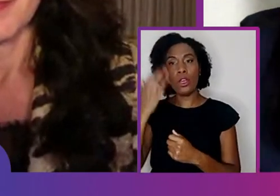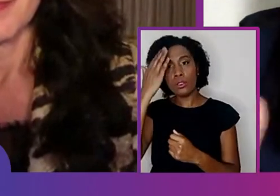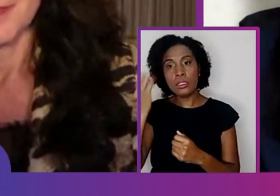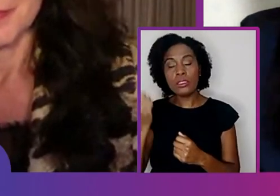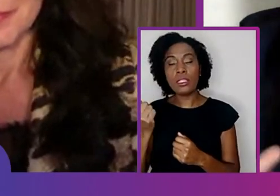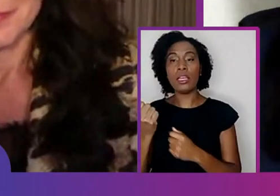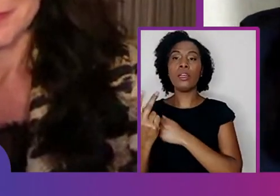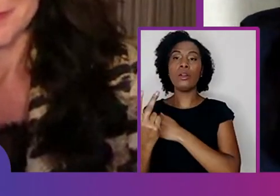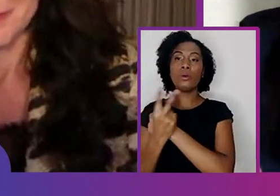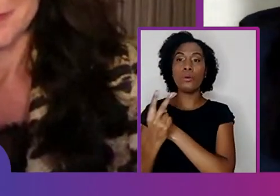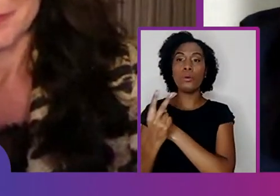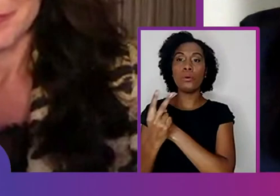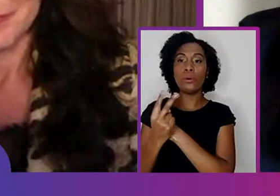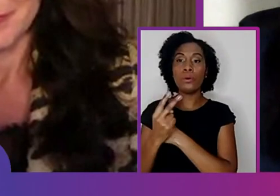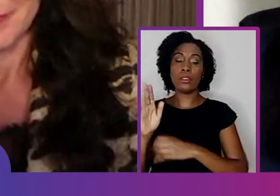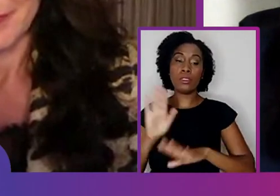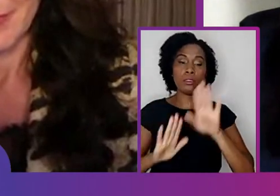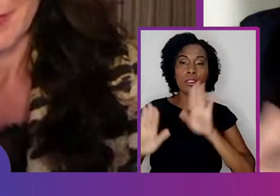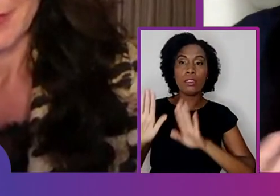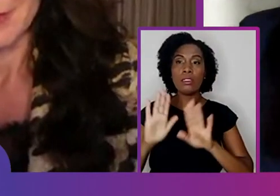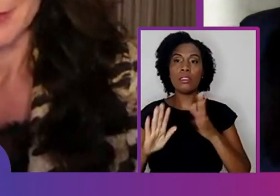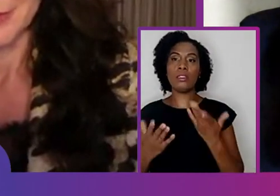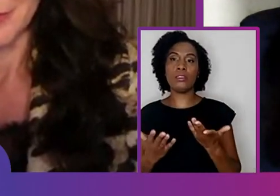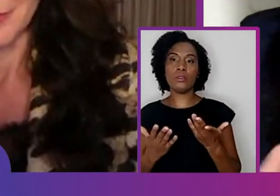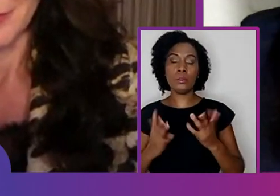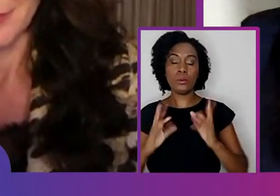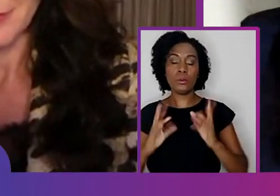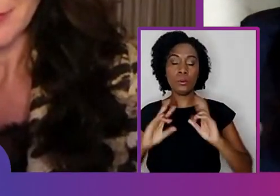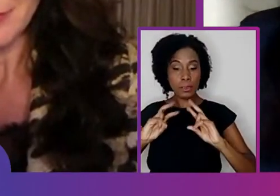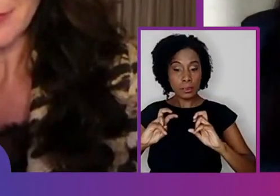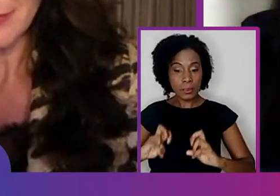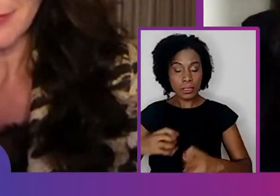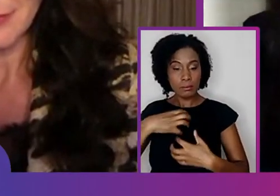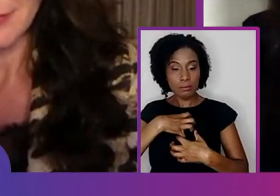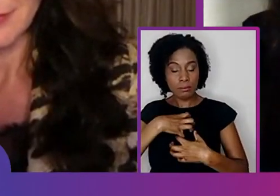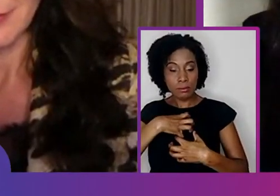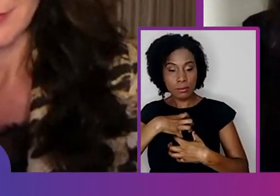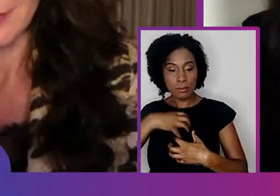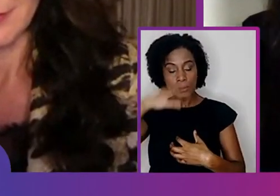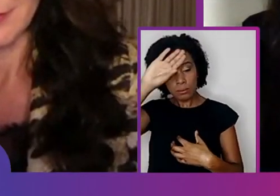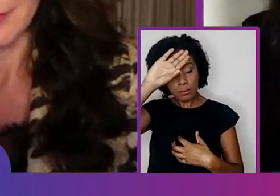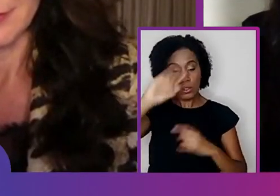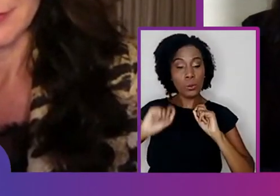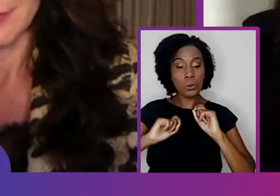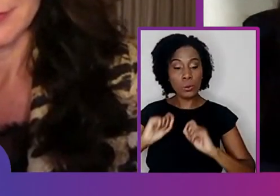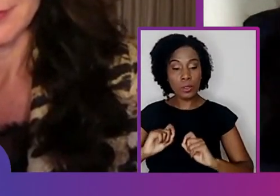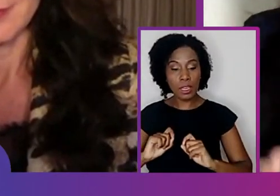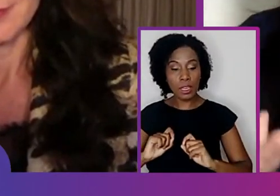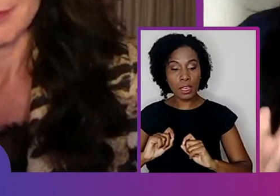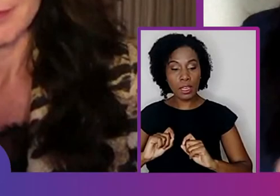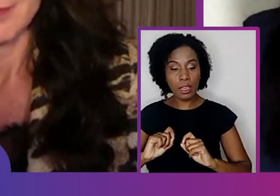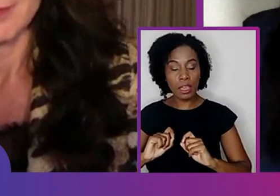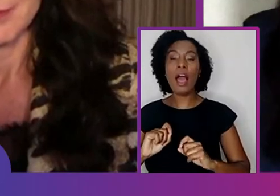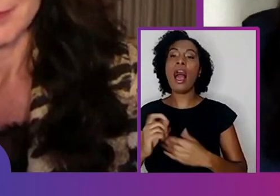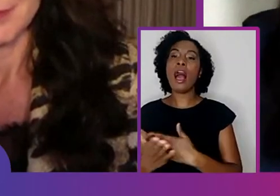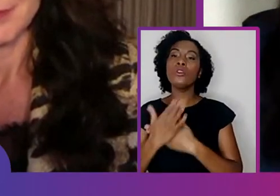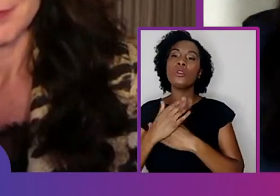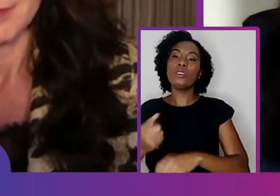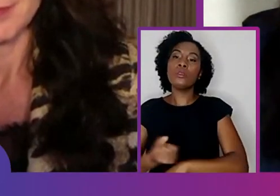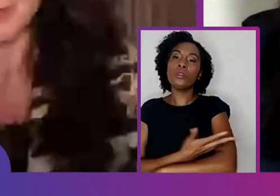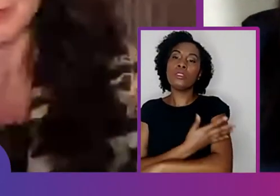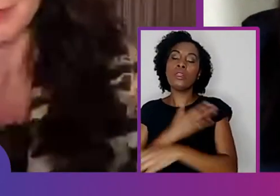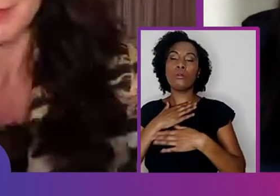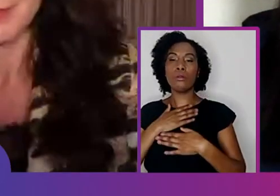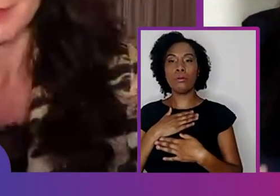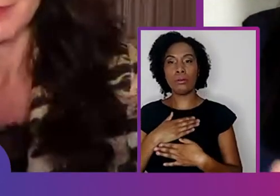infecção, para perceber os sinais e sintomas. Então, isto é um jeito de acomodar a emocionalidade. Quanto mais conhecimento as